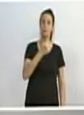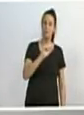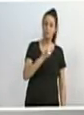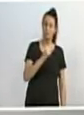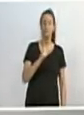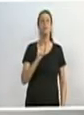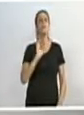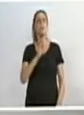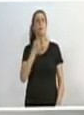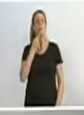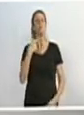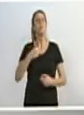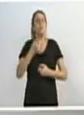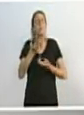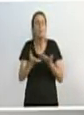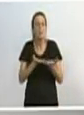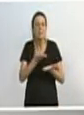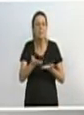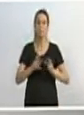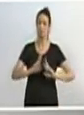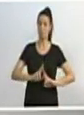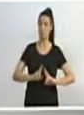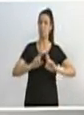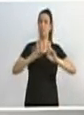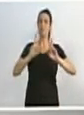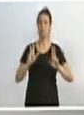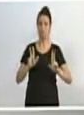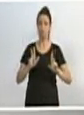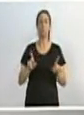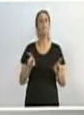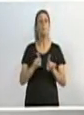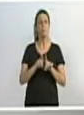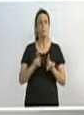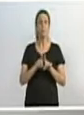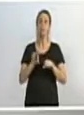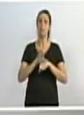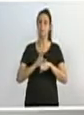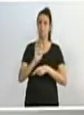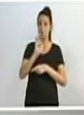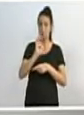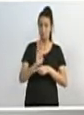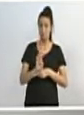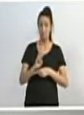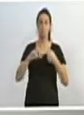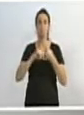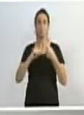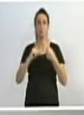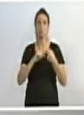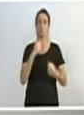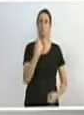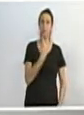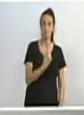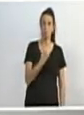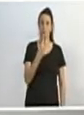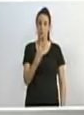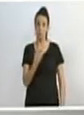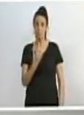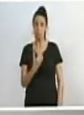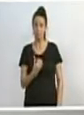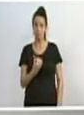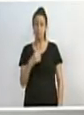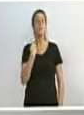esse tratamento diferenciado, que foi também referendado pela nossa Constituição Estadual, no seu artigo 136, a